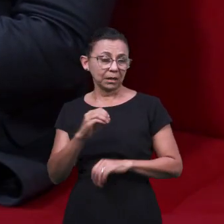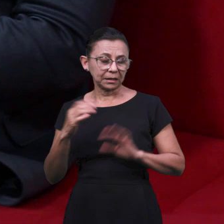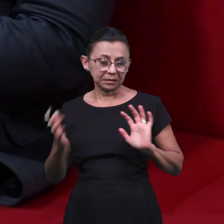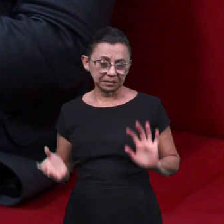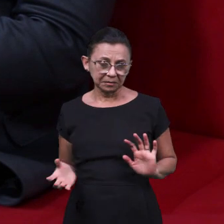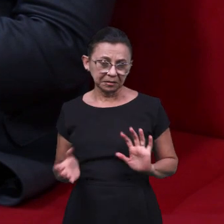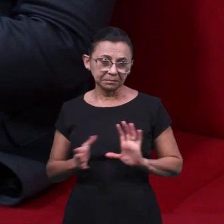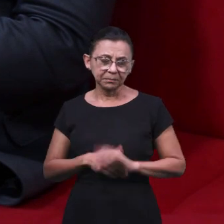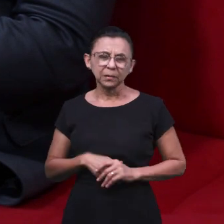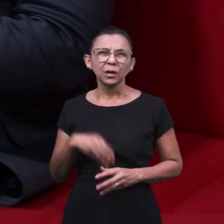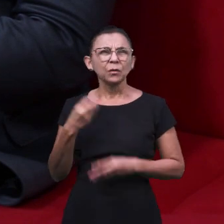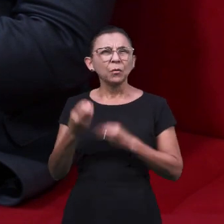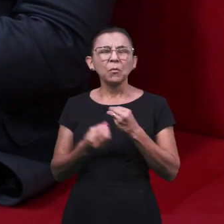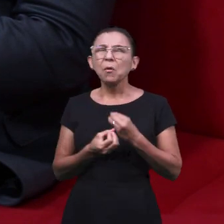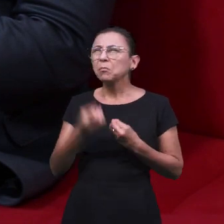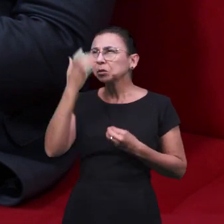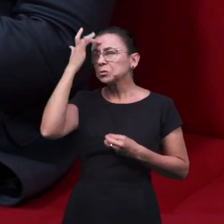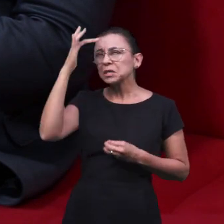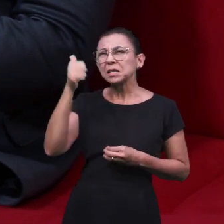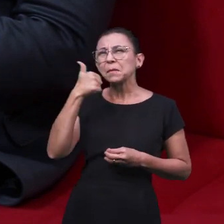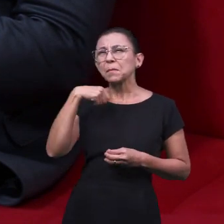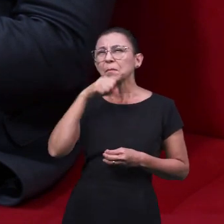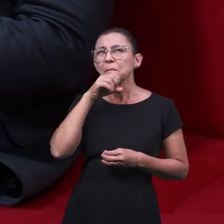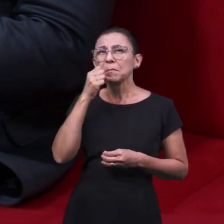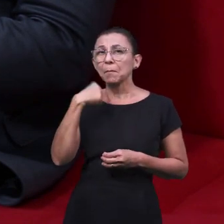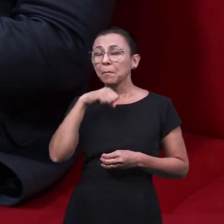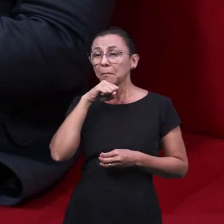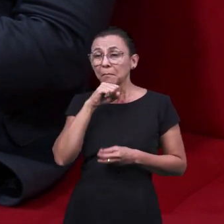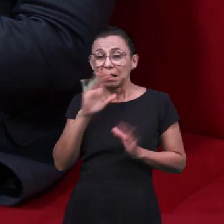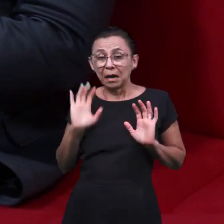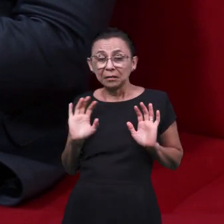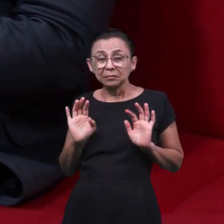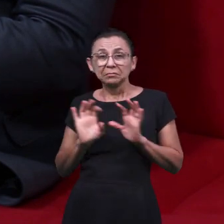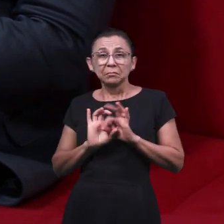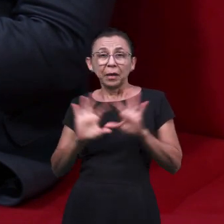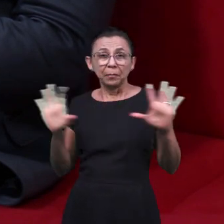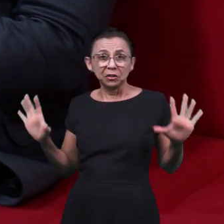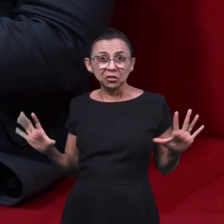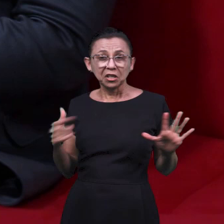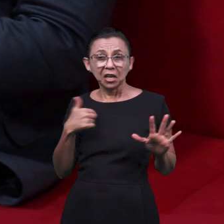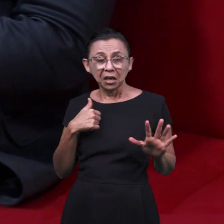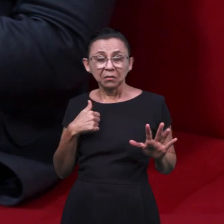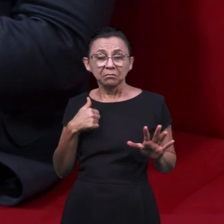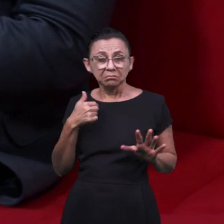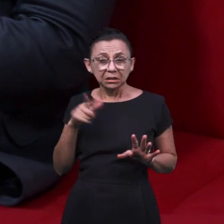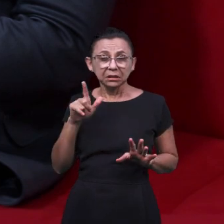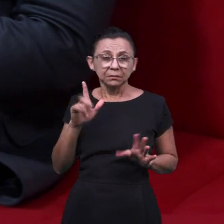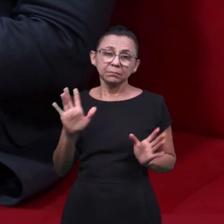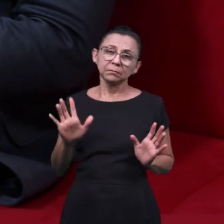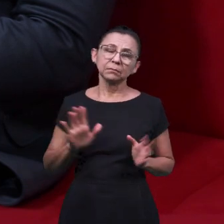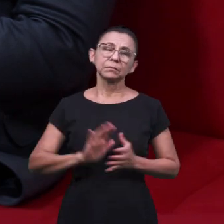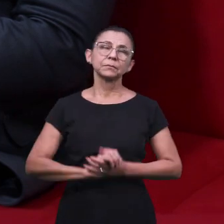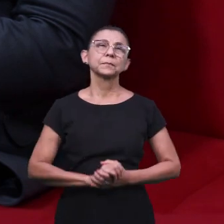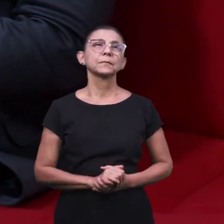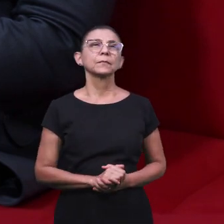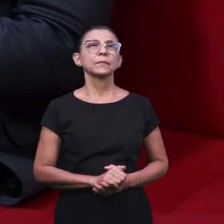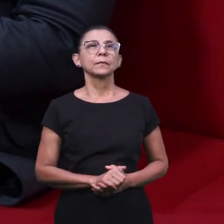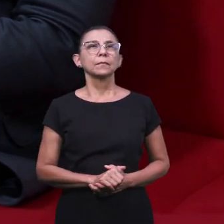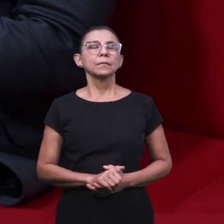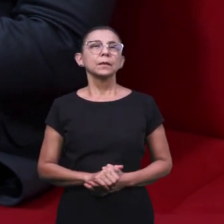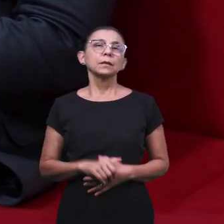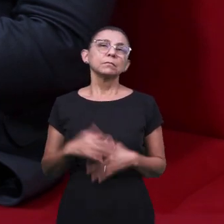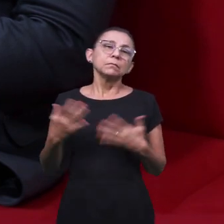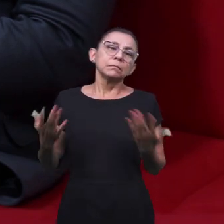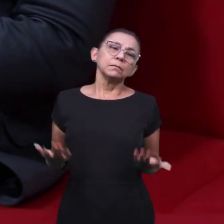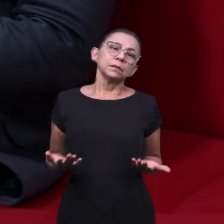pais me deixavam, e eu nem sei como que eu fazia isso, né? E aí eu fui fazendo, fui ficando. E foi uma coisa